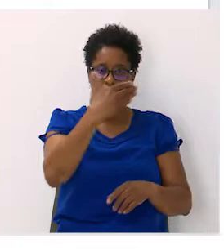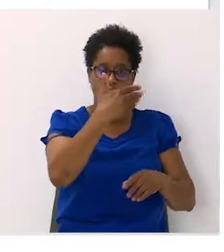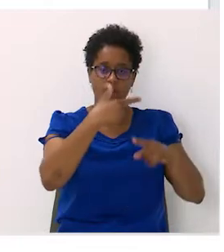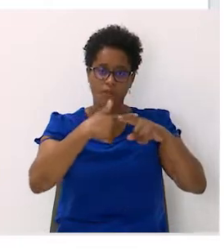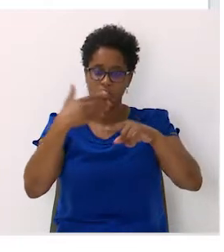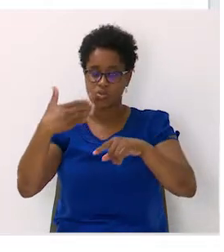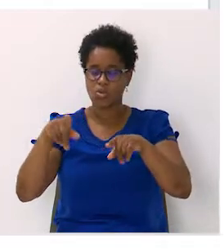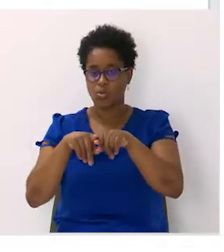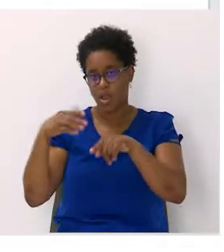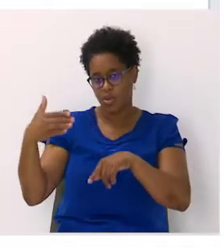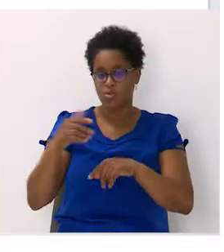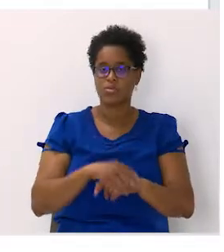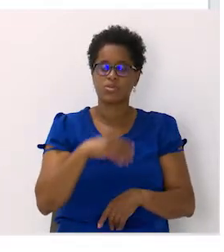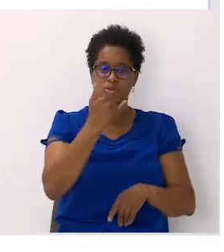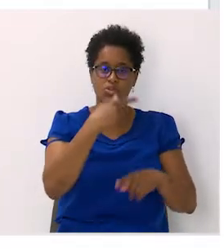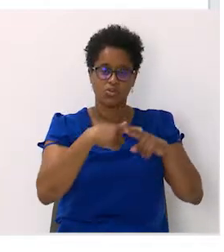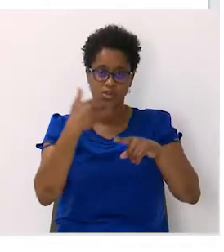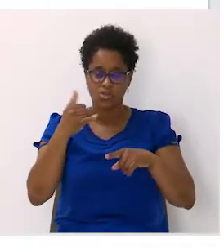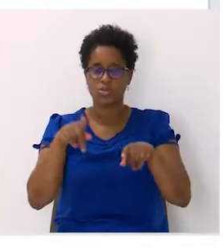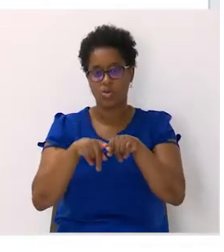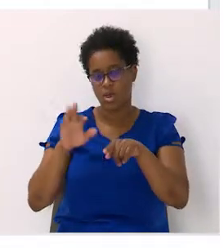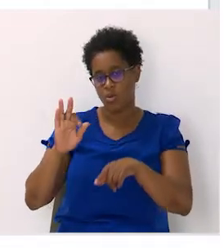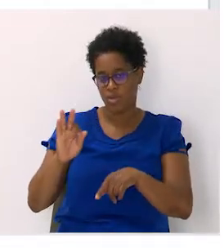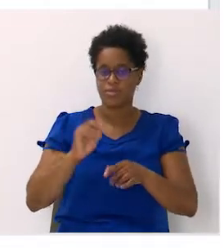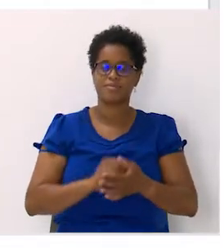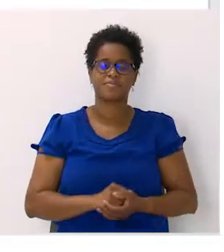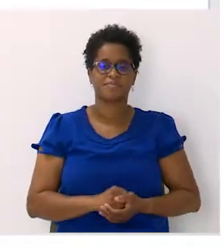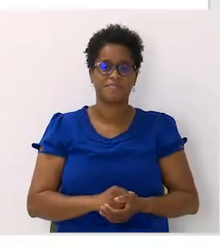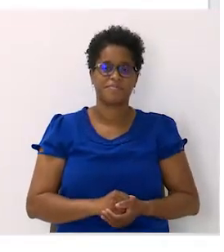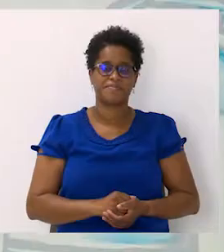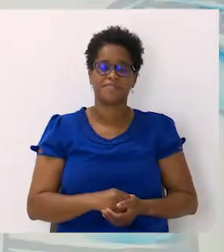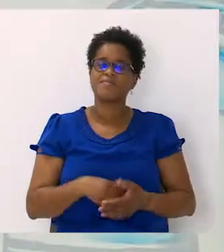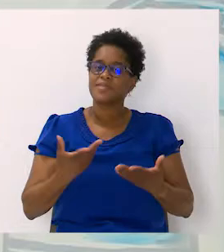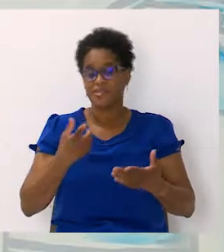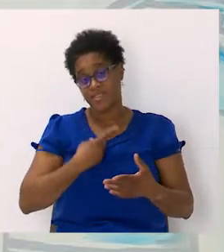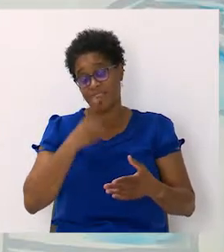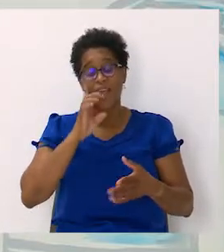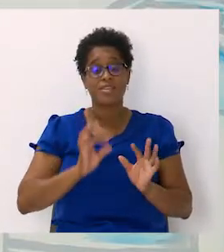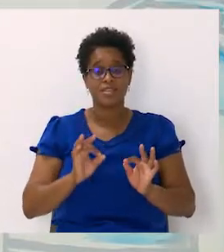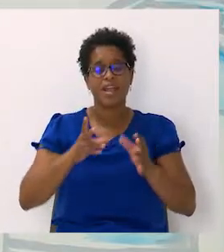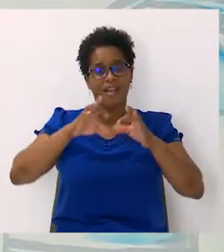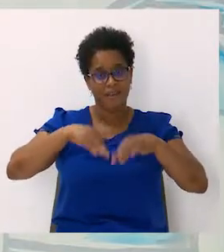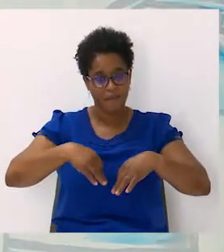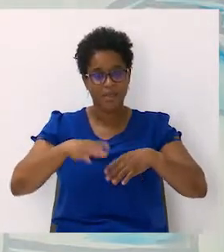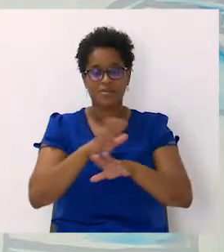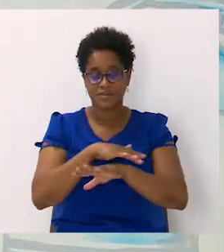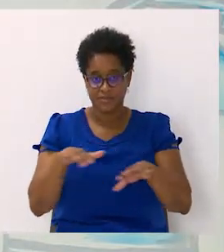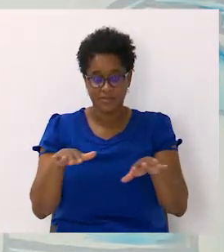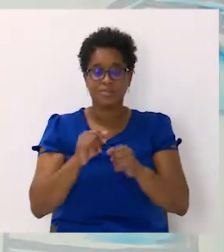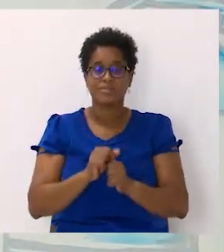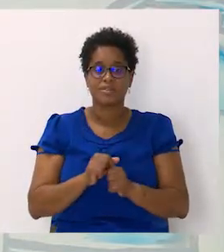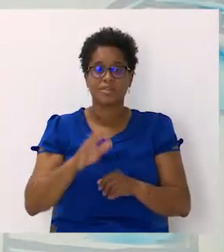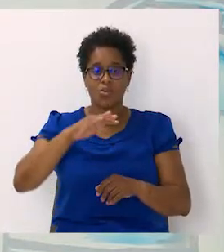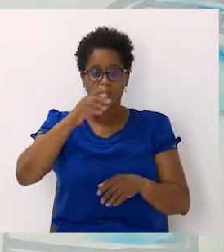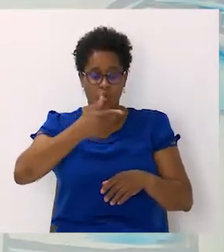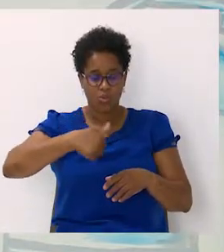1. 1, 2 vezes 2 dá 4. Sendo assim, acabamos de resolver